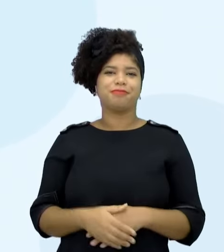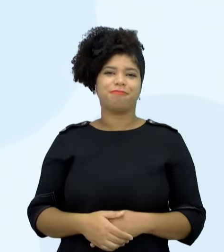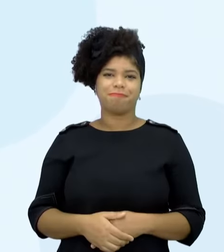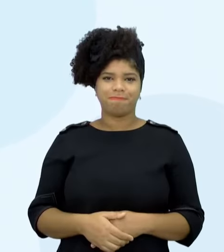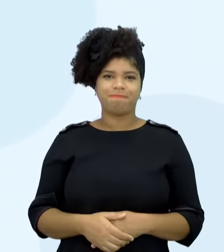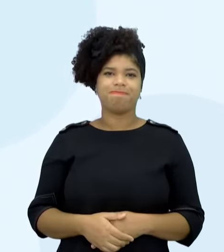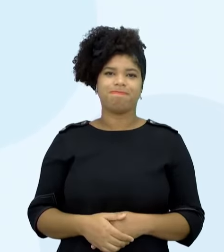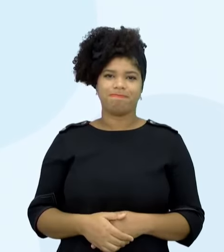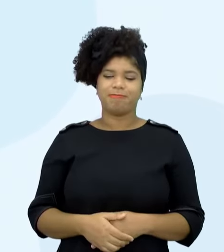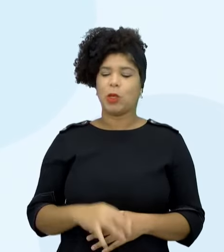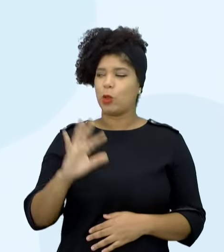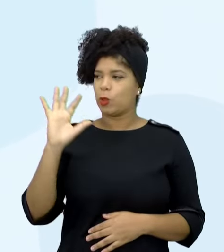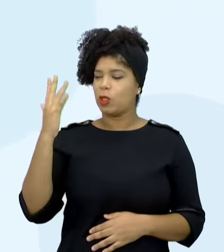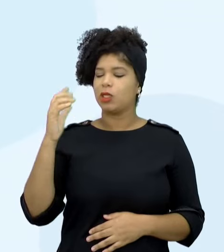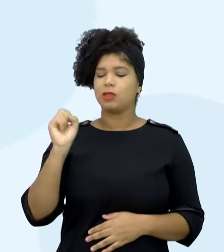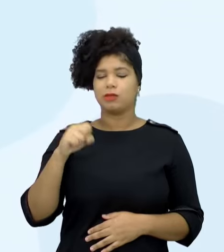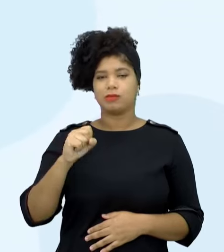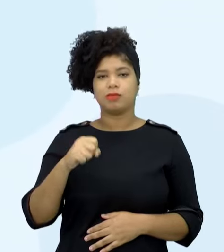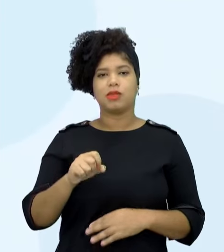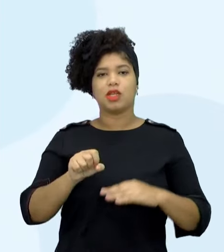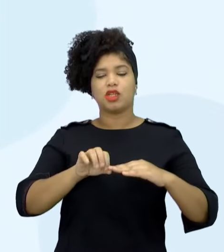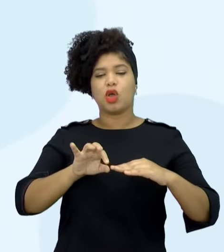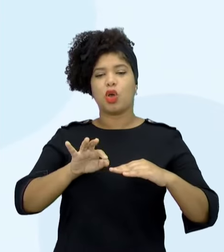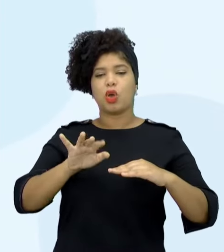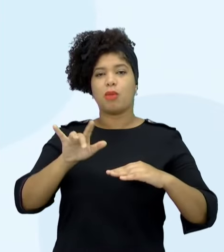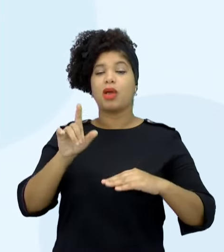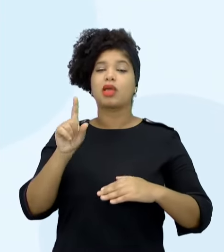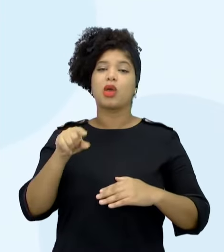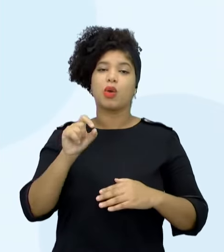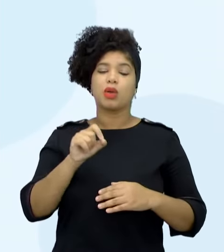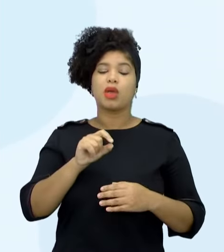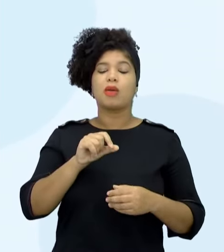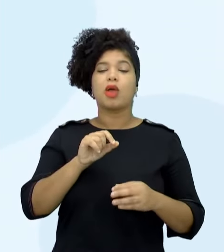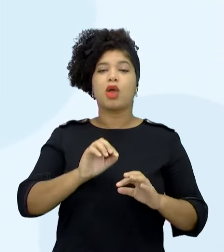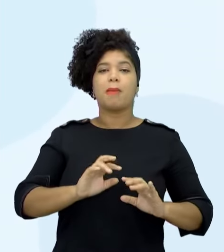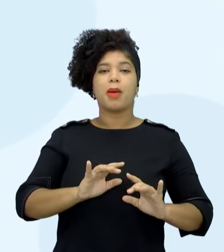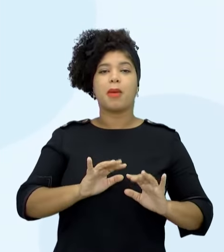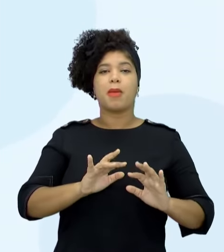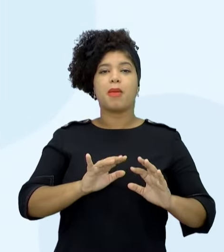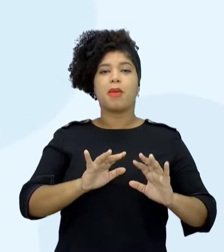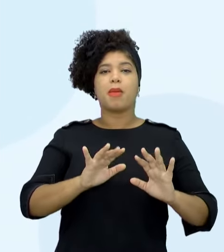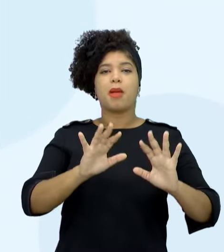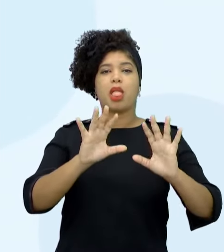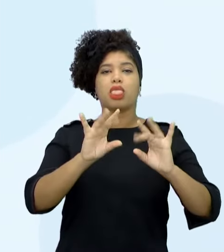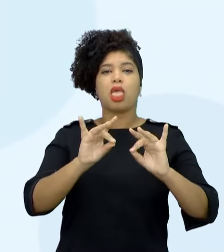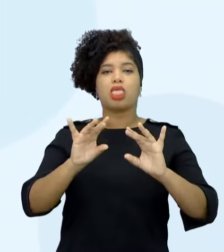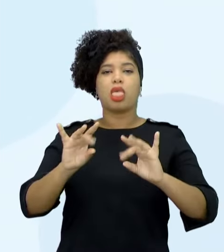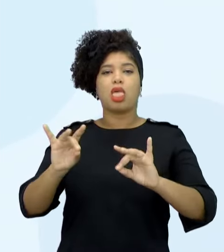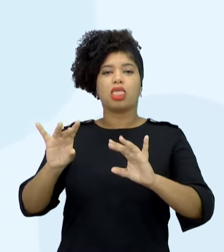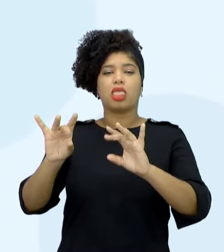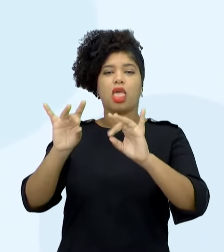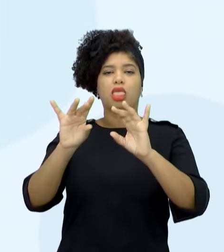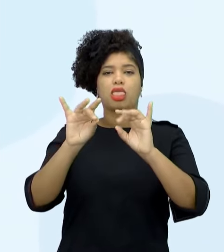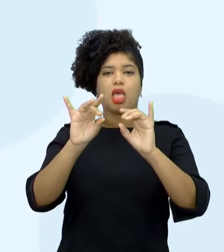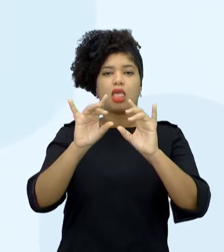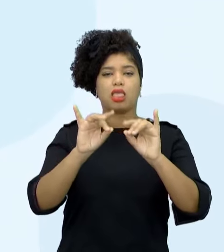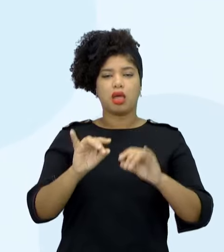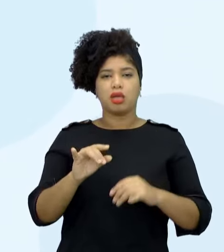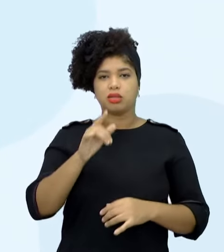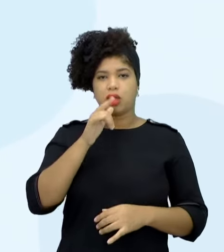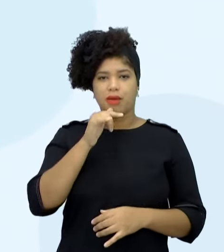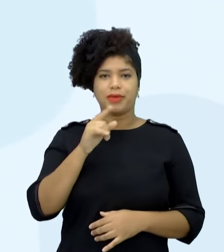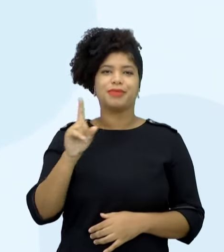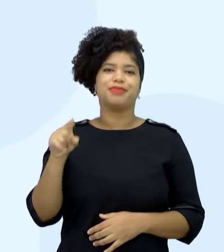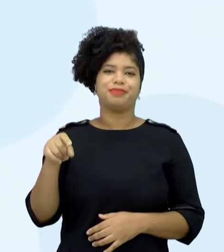de vapor. A condensação é a transformação do vapor em líquido, né? Passagem do estado gasoso para o estado líquido,